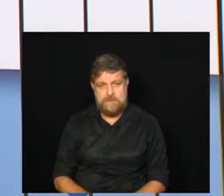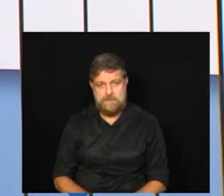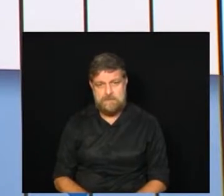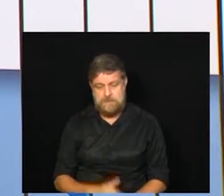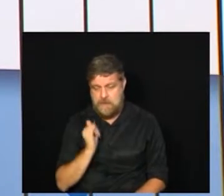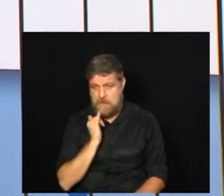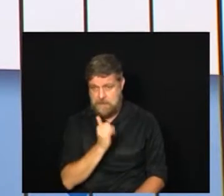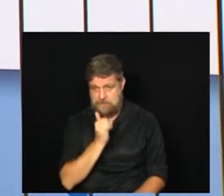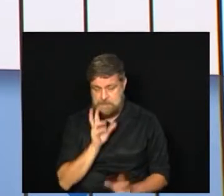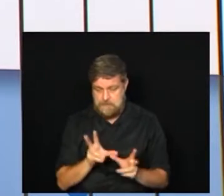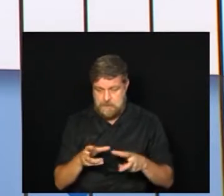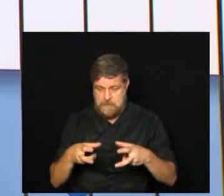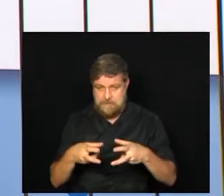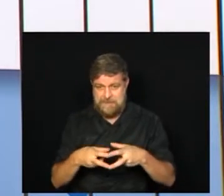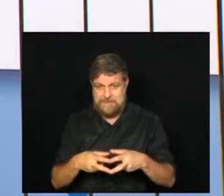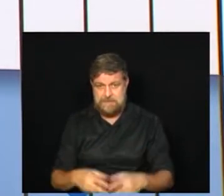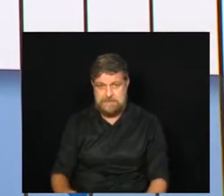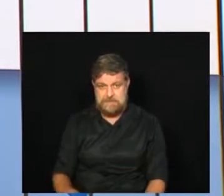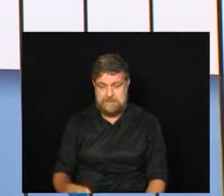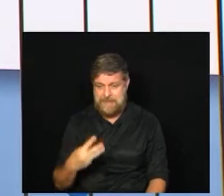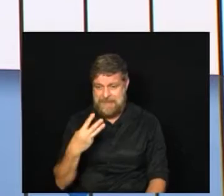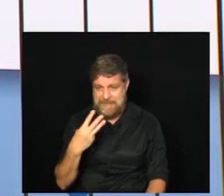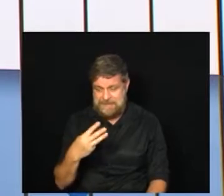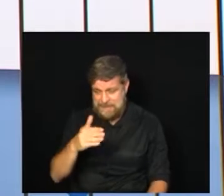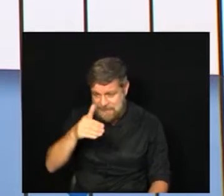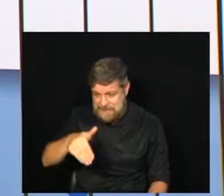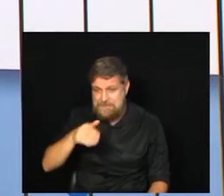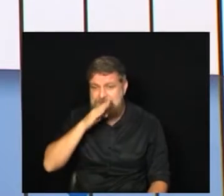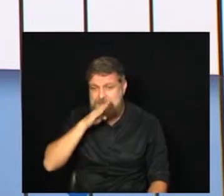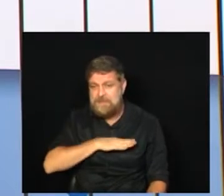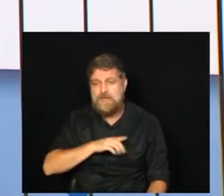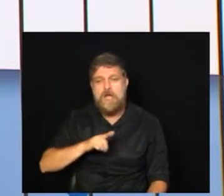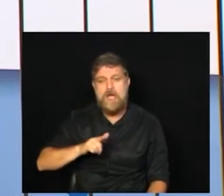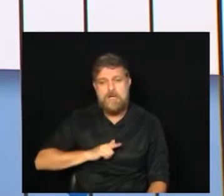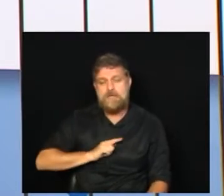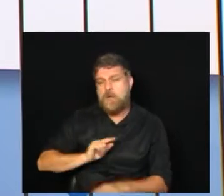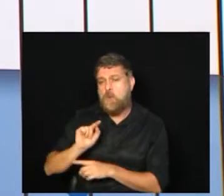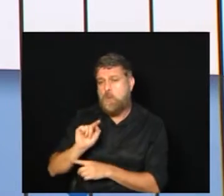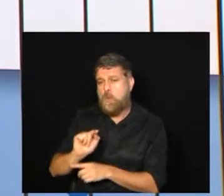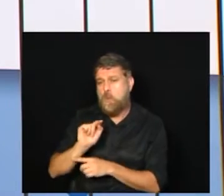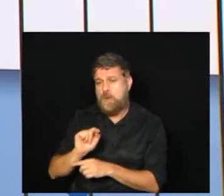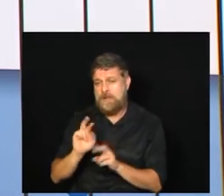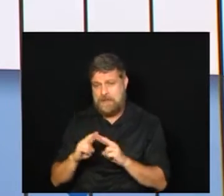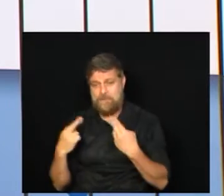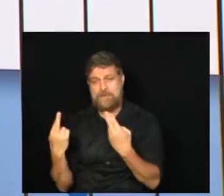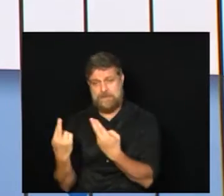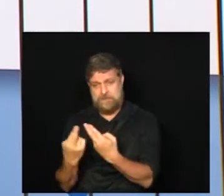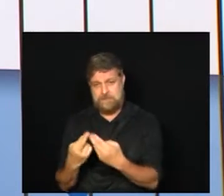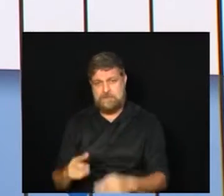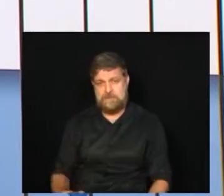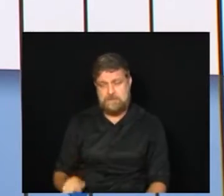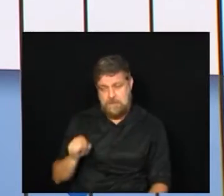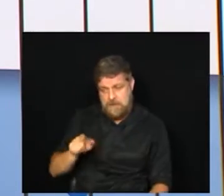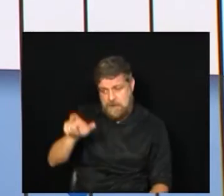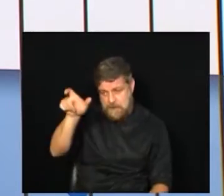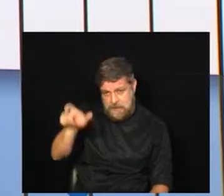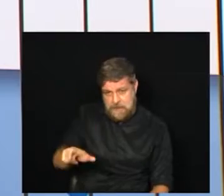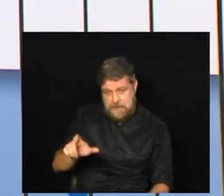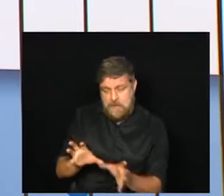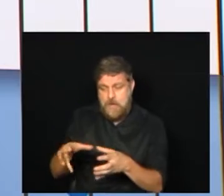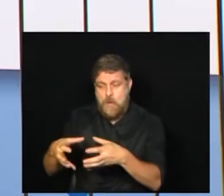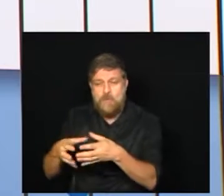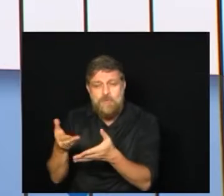em comissão, daqui a pouco, às 3h30 da tarde, nós temos a reunião de uma comissão. Mas esta é a